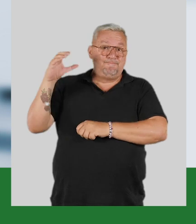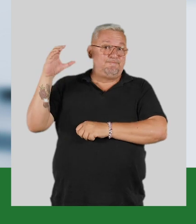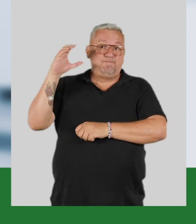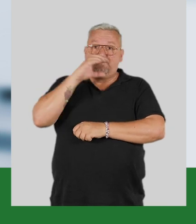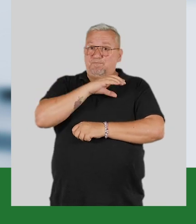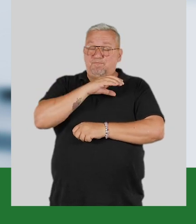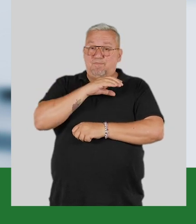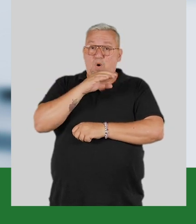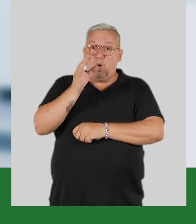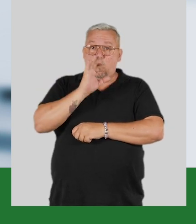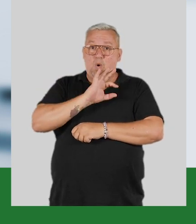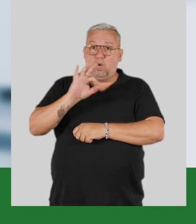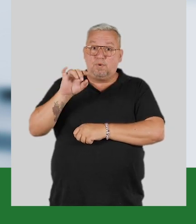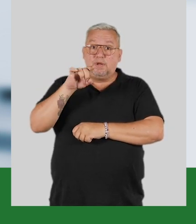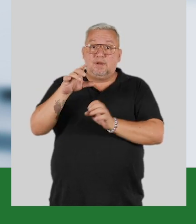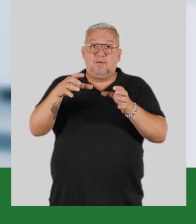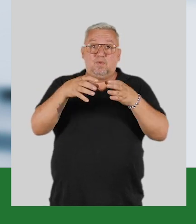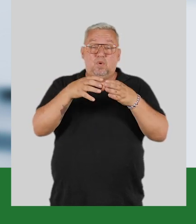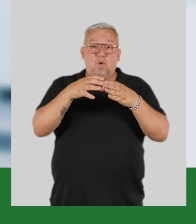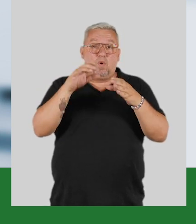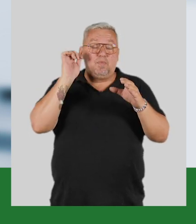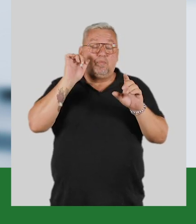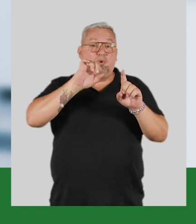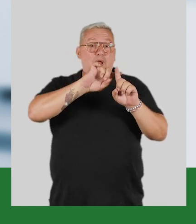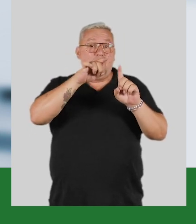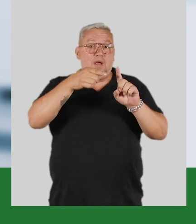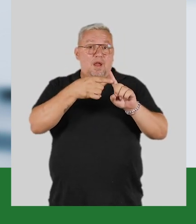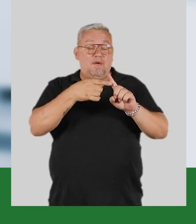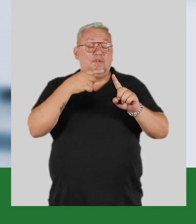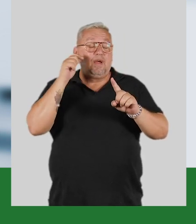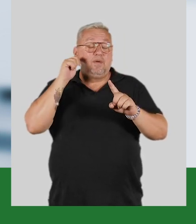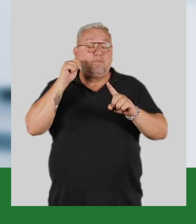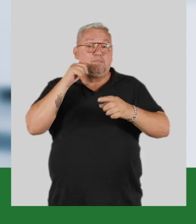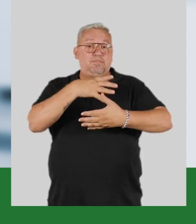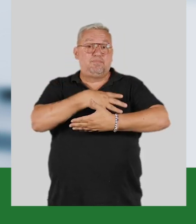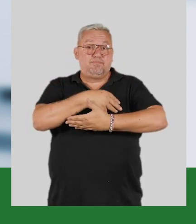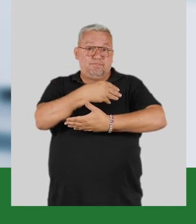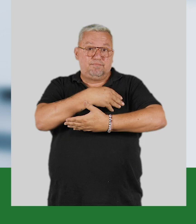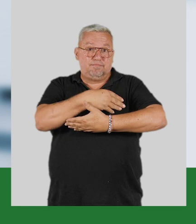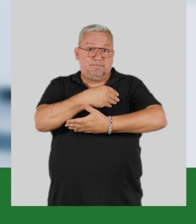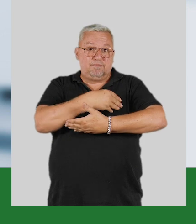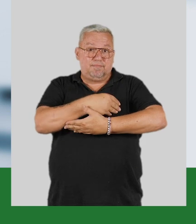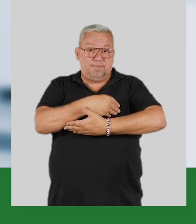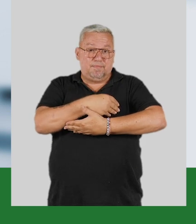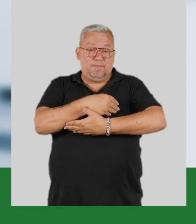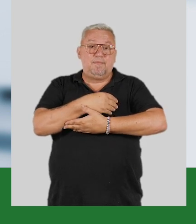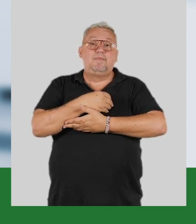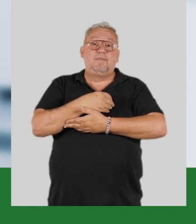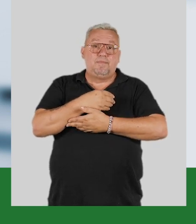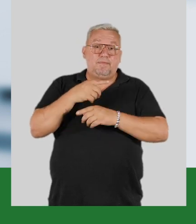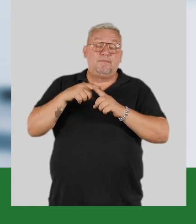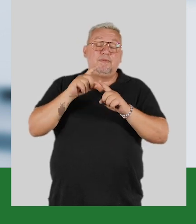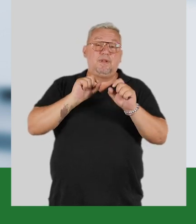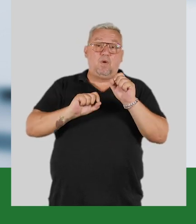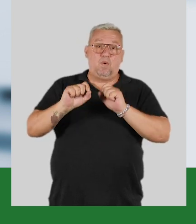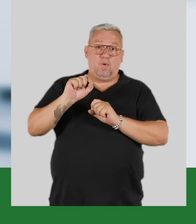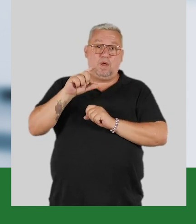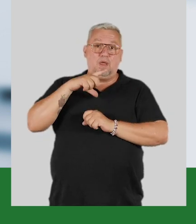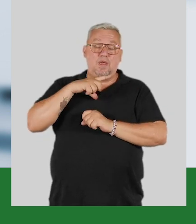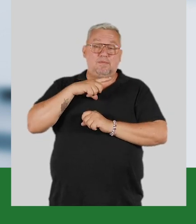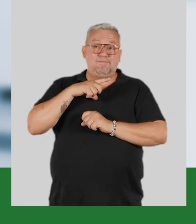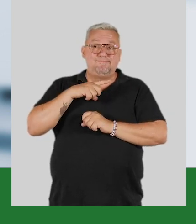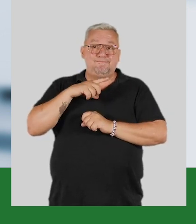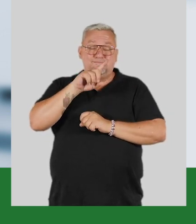eficácia desses grupos nos estudos clínicos que validaram, que avaliaram a Coronavac. Por isso que há uma